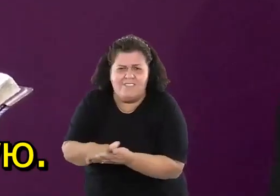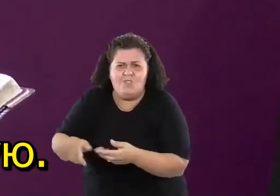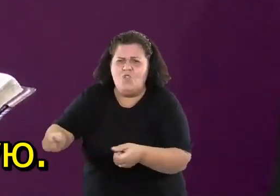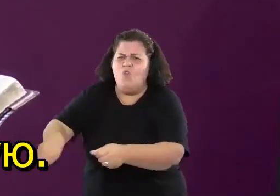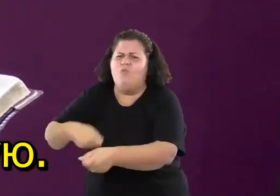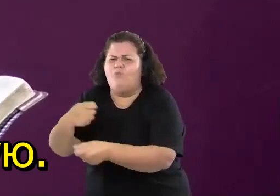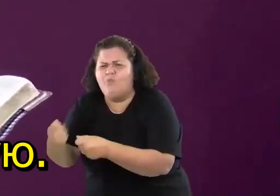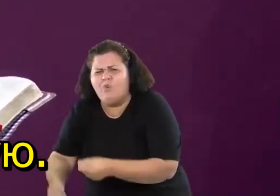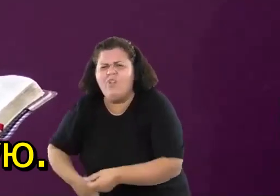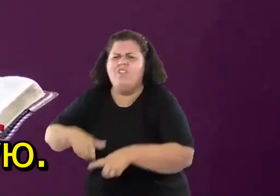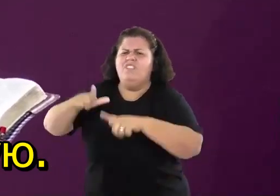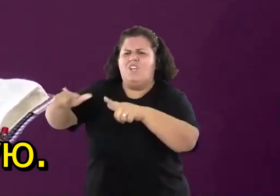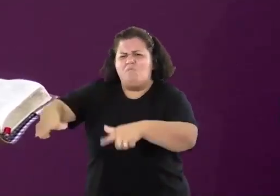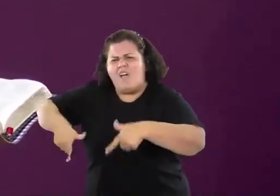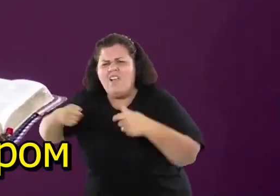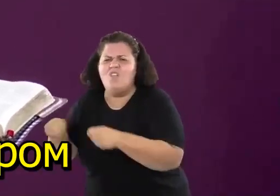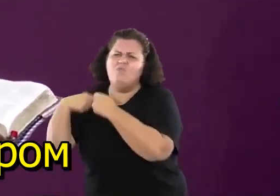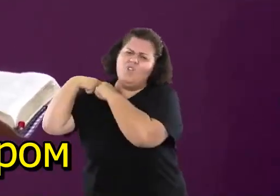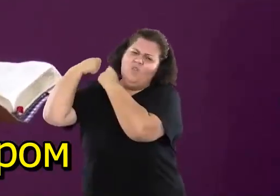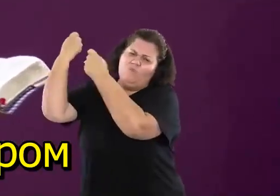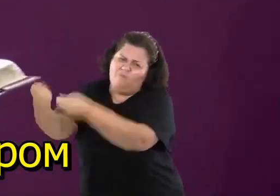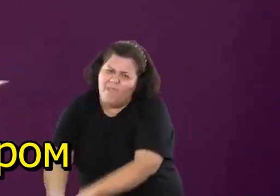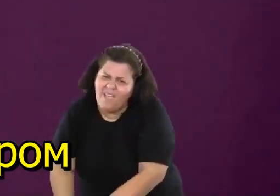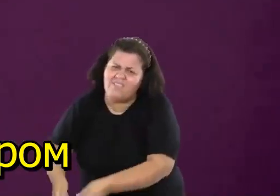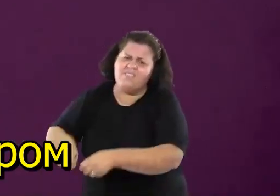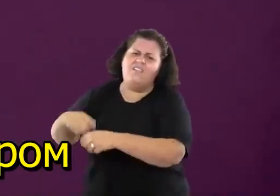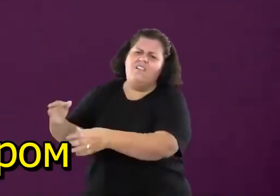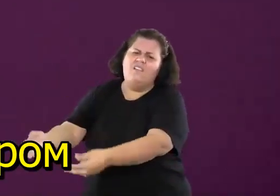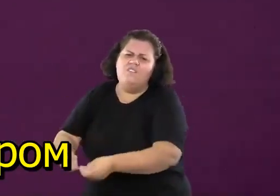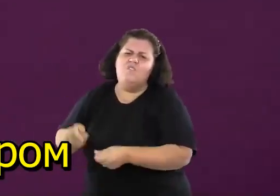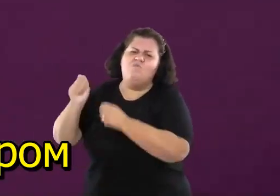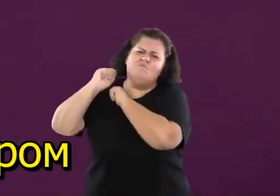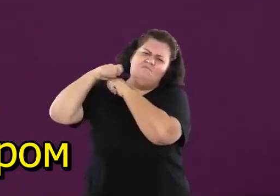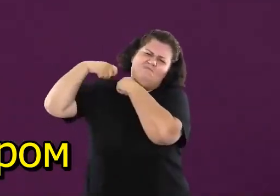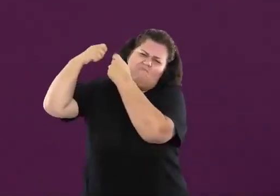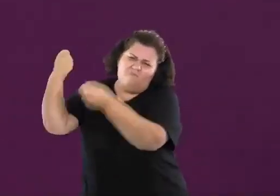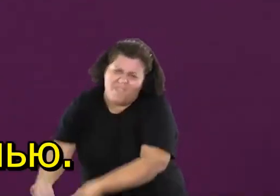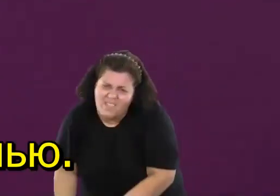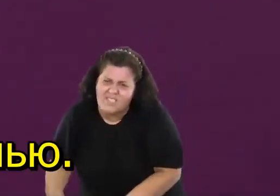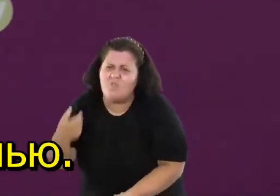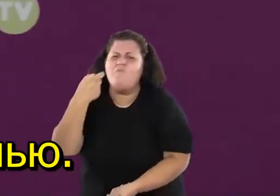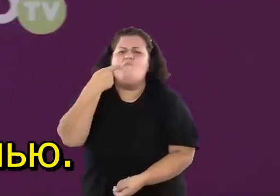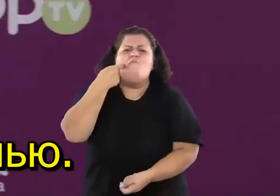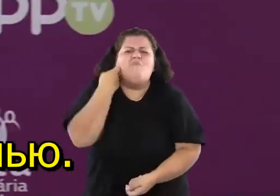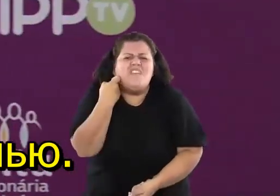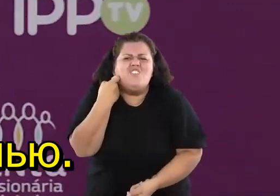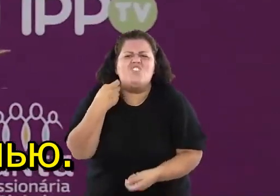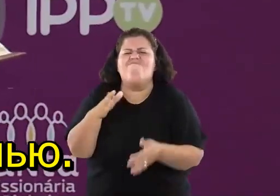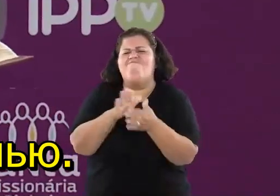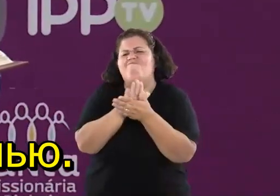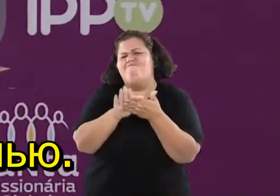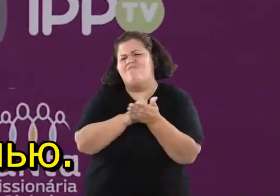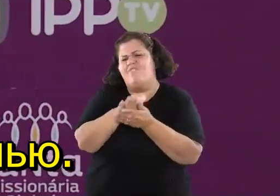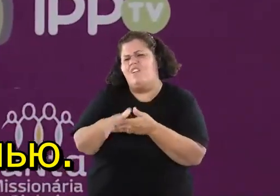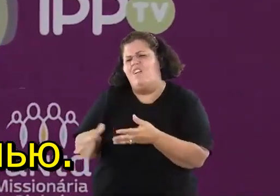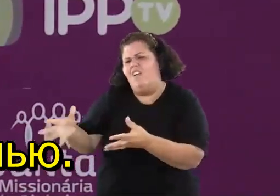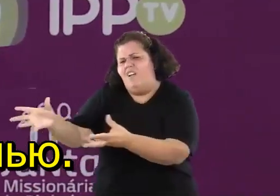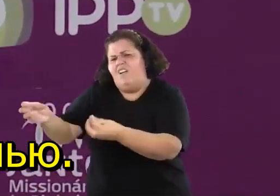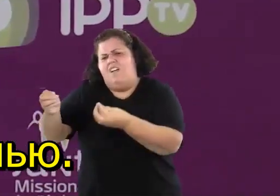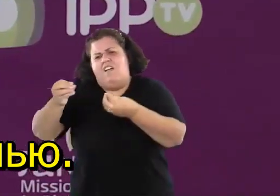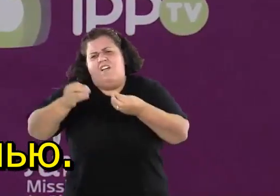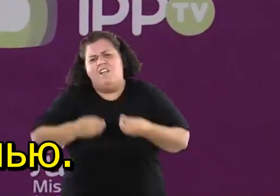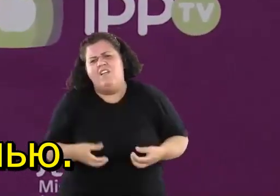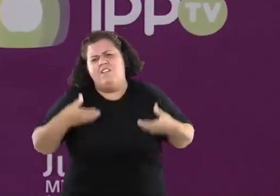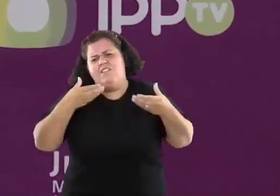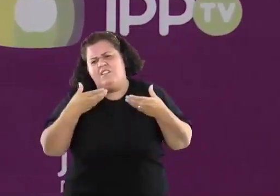a noite inteira trabalhando e nada. Estão retornando já de manhãzinha, as redes vazias, coração empapuçado